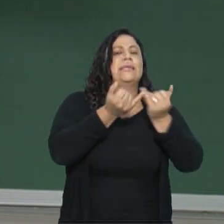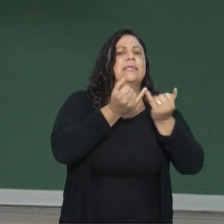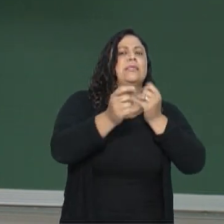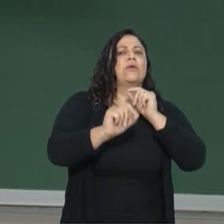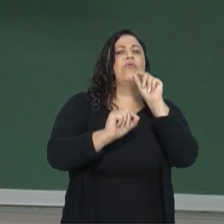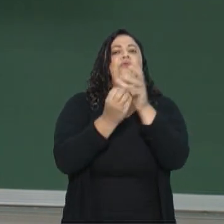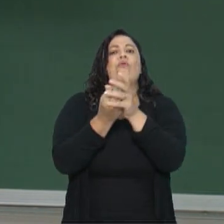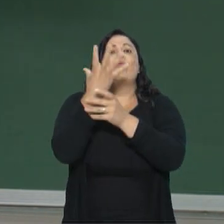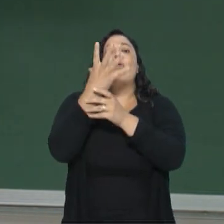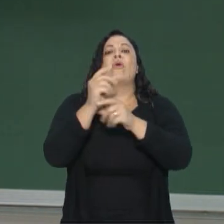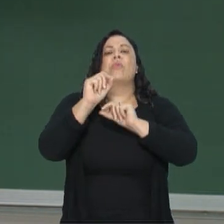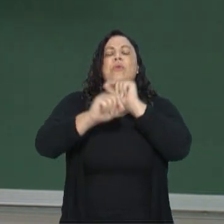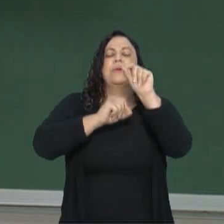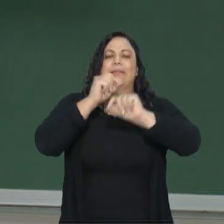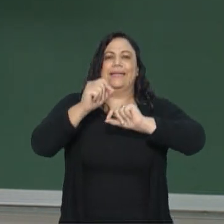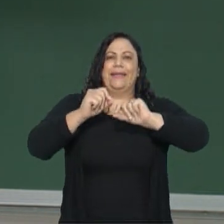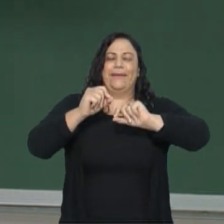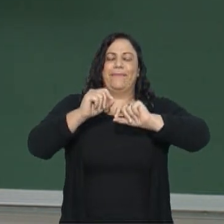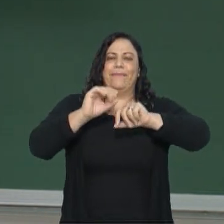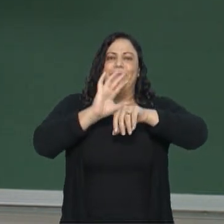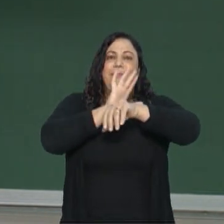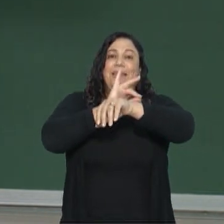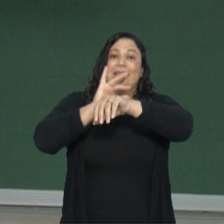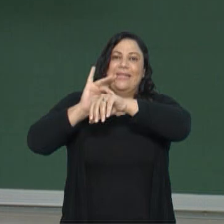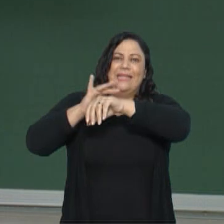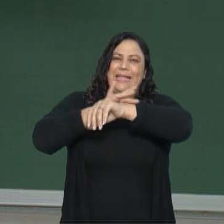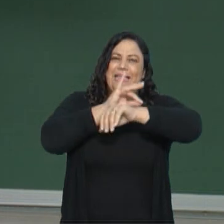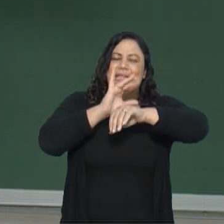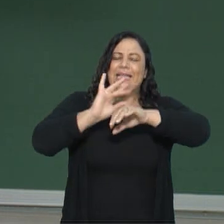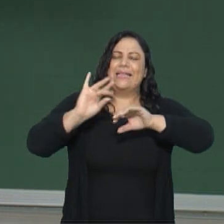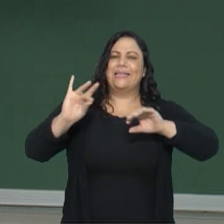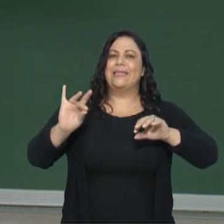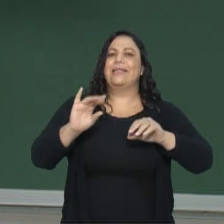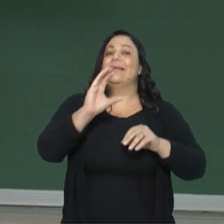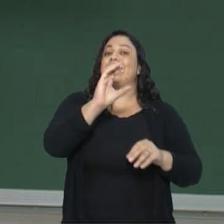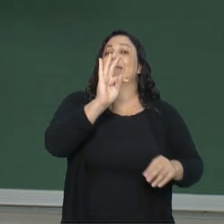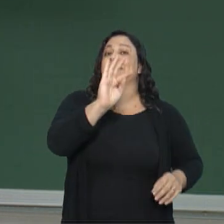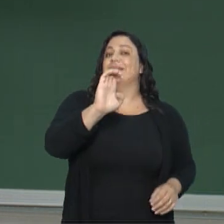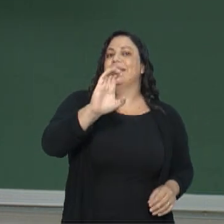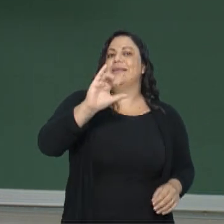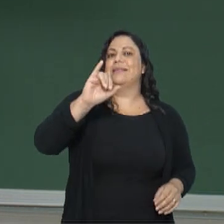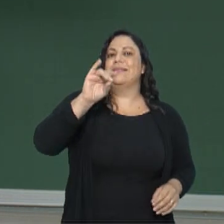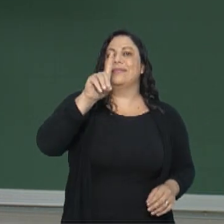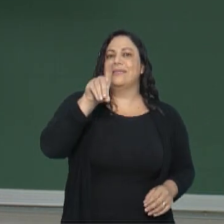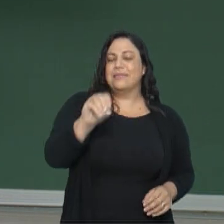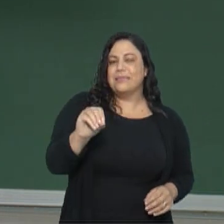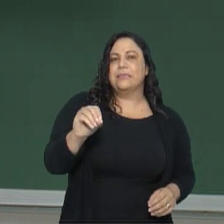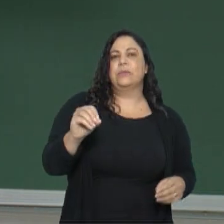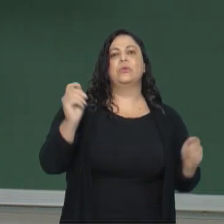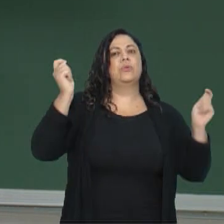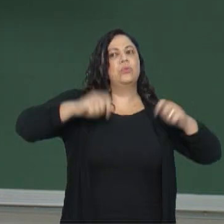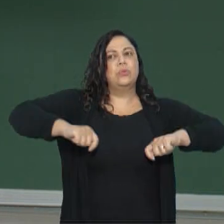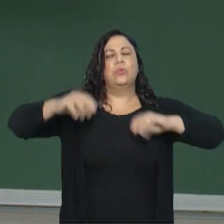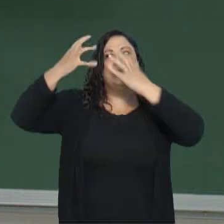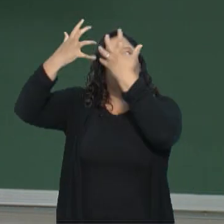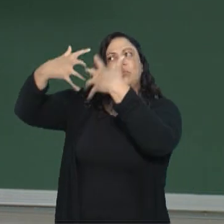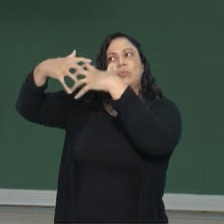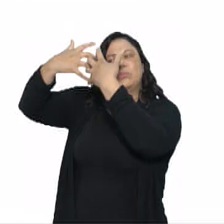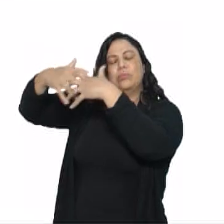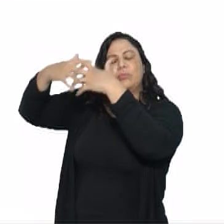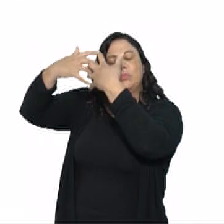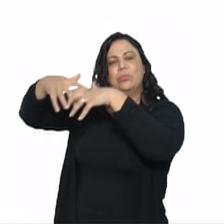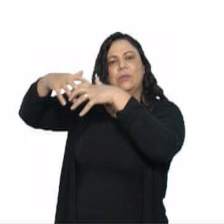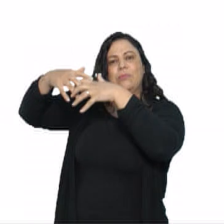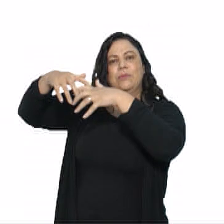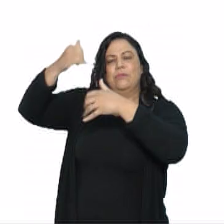quê? Tecidos. Por isso que nessa resposta nós observamos assim, que o neurônio é a principal célula